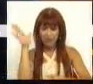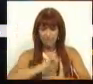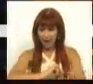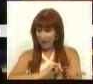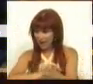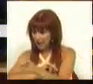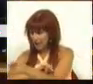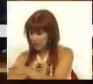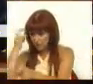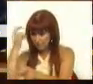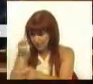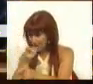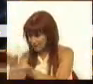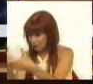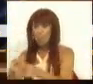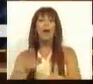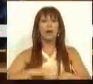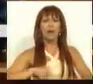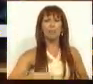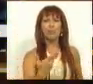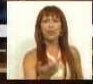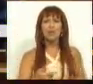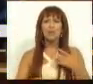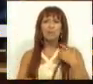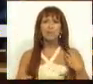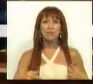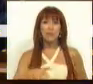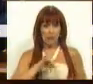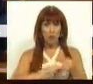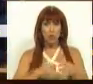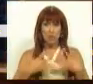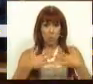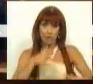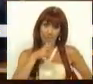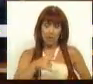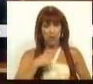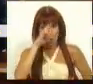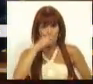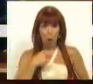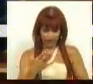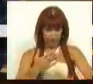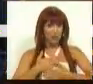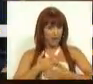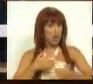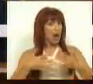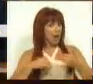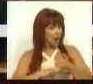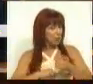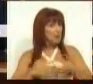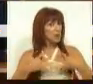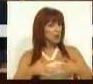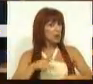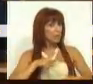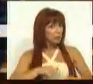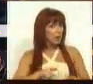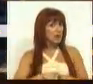isso mesmo, e é por isso mesmo que diz a Associação Sindical, aliás, recorda-nos a Associação Sindical dos Juízes Portugueses, que a